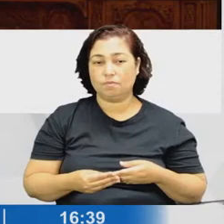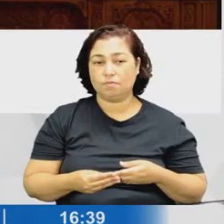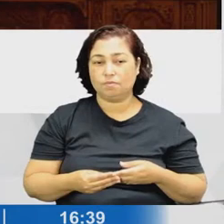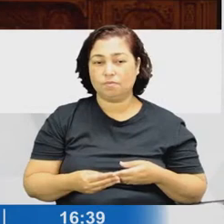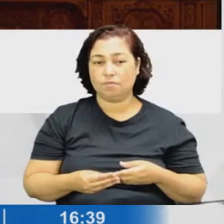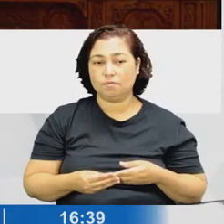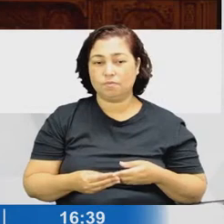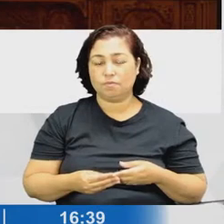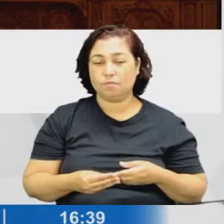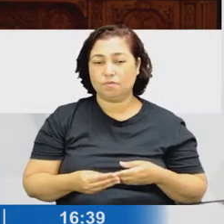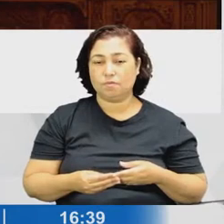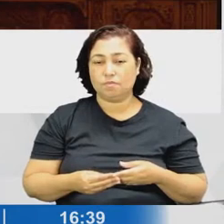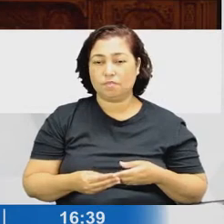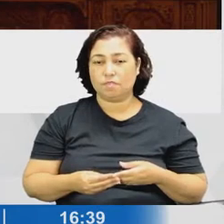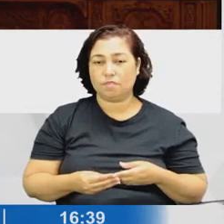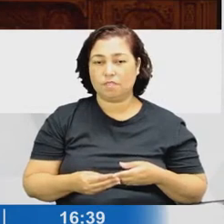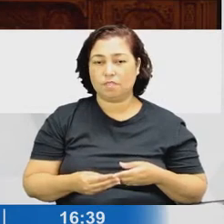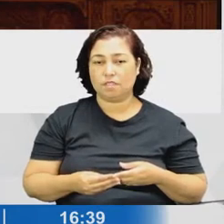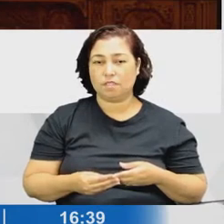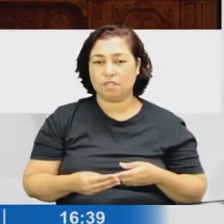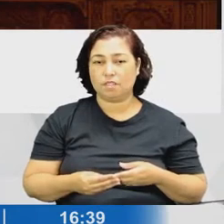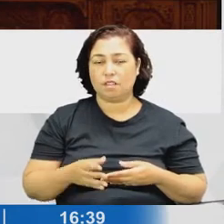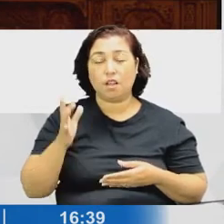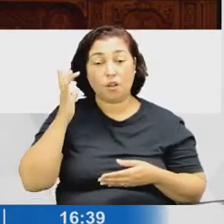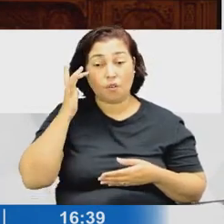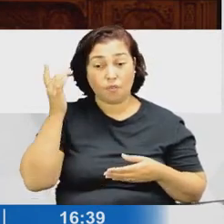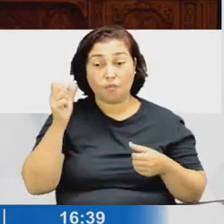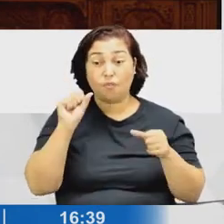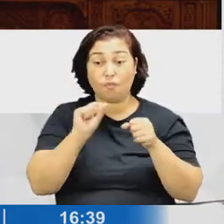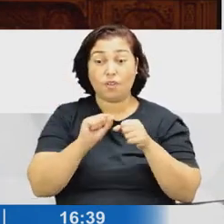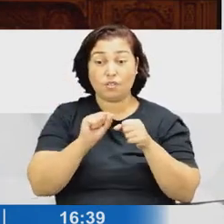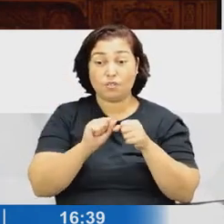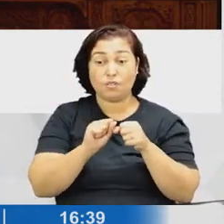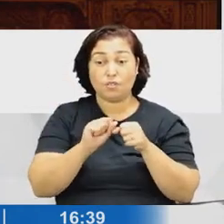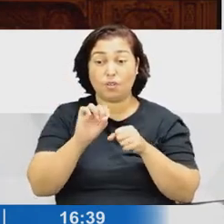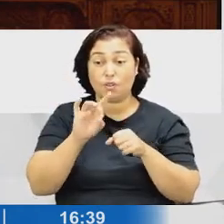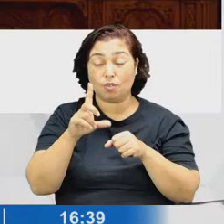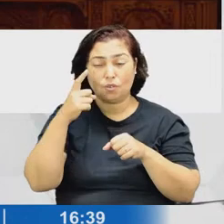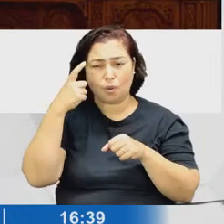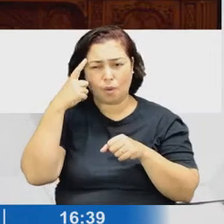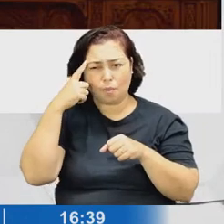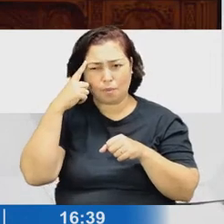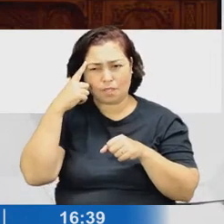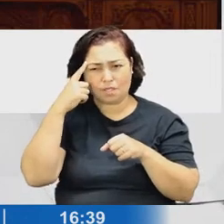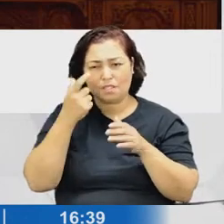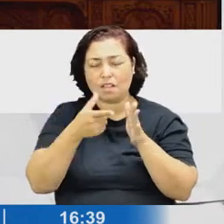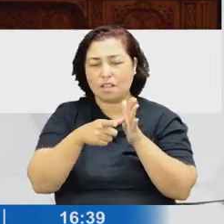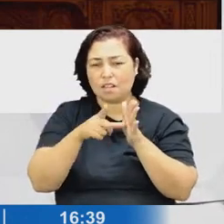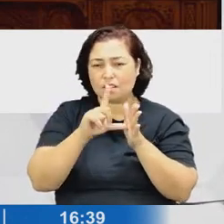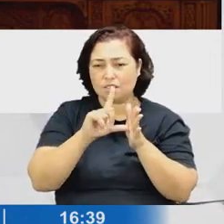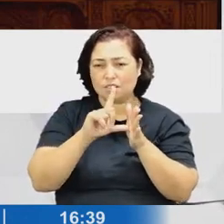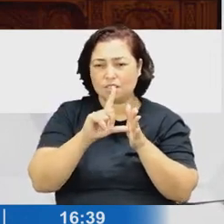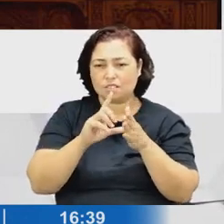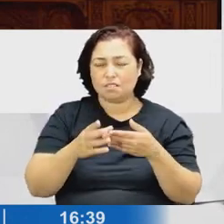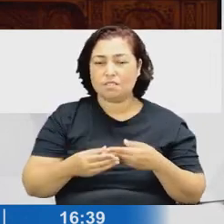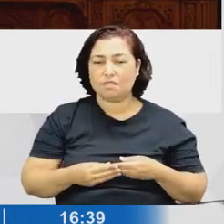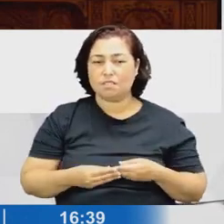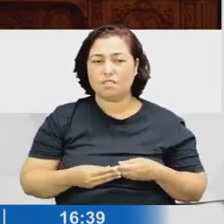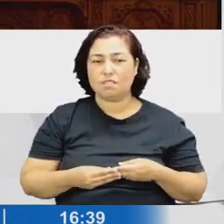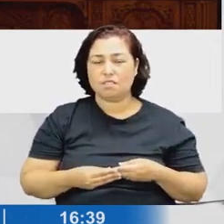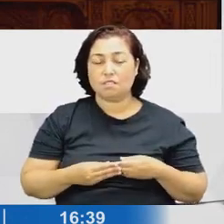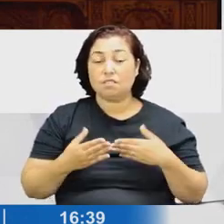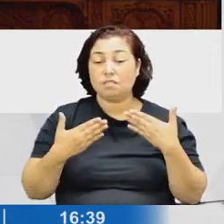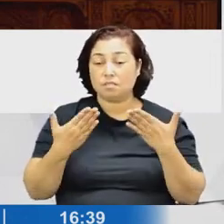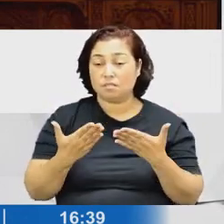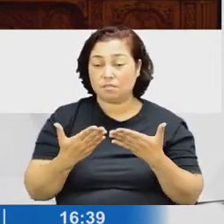isso é só pensar antes né Por que que eu tô mostrando isso aqui você pensa antes gente qual arquétipo do